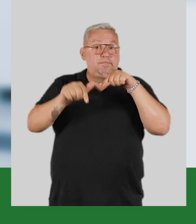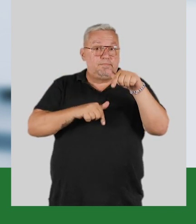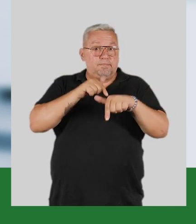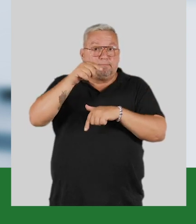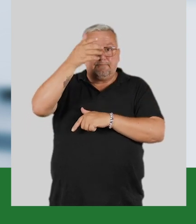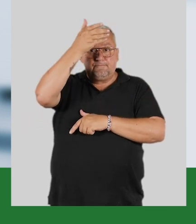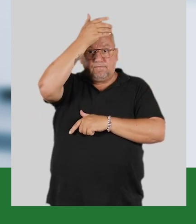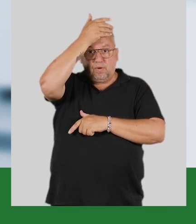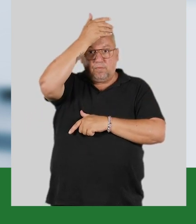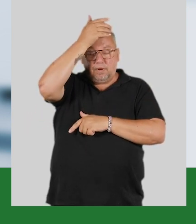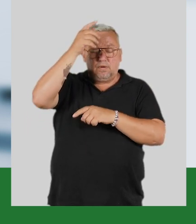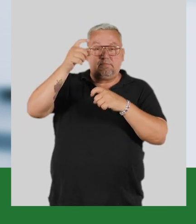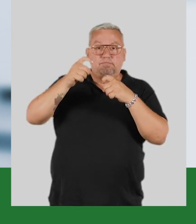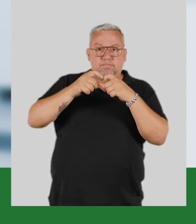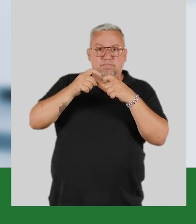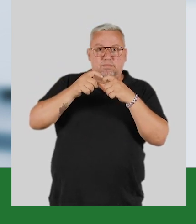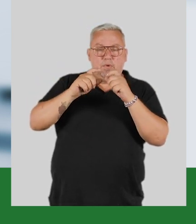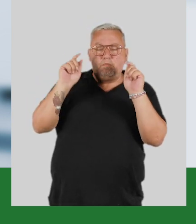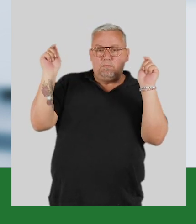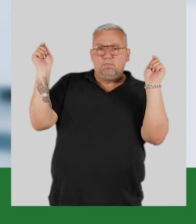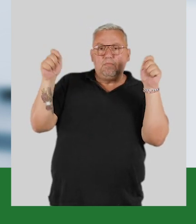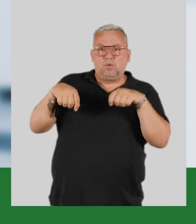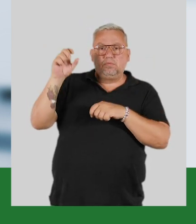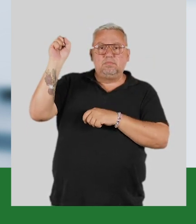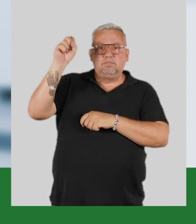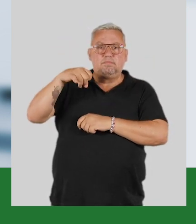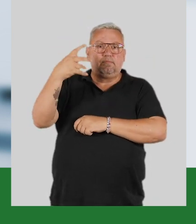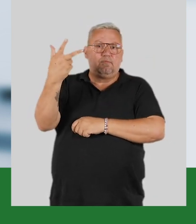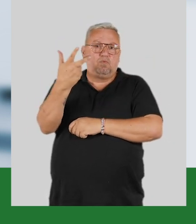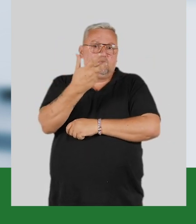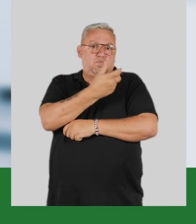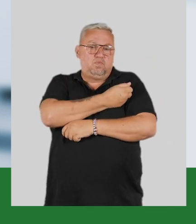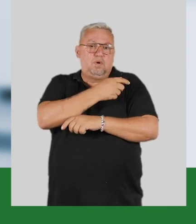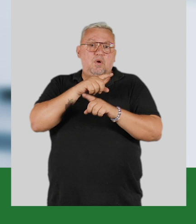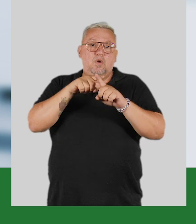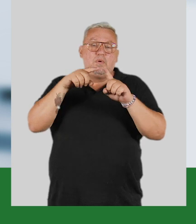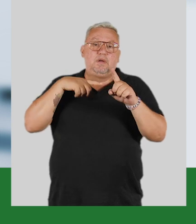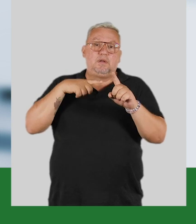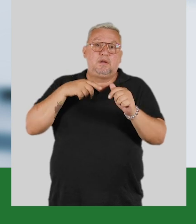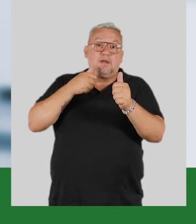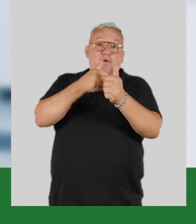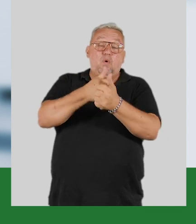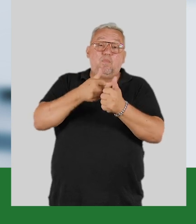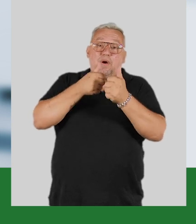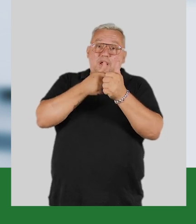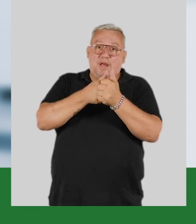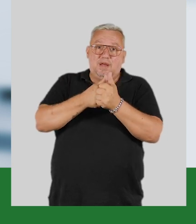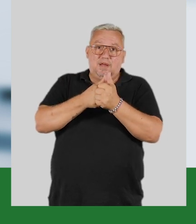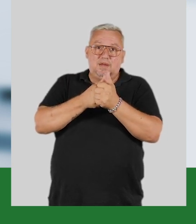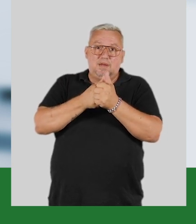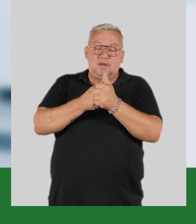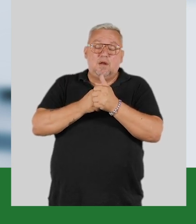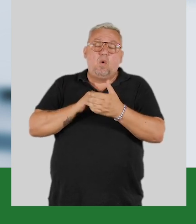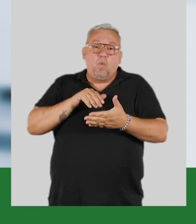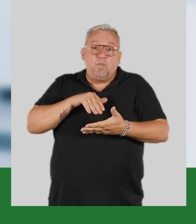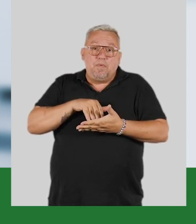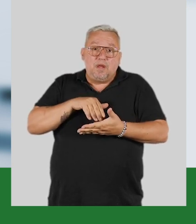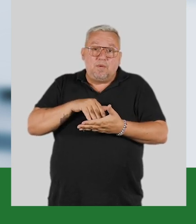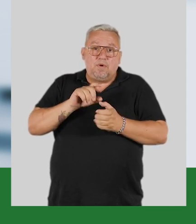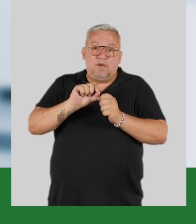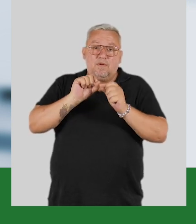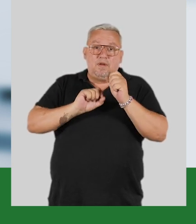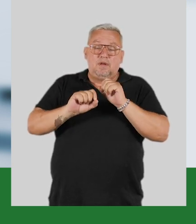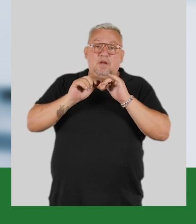frente, podemos sim vacinar, mas precisamos seguir essa gestante. O mínimo que a gente pode fazer é